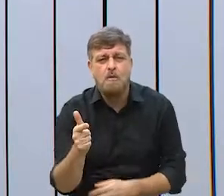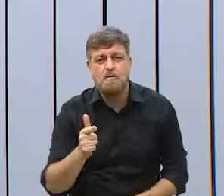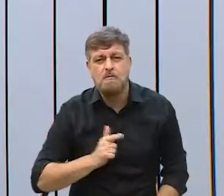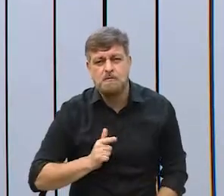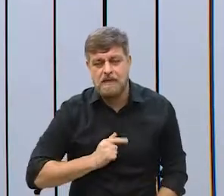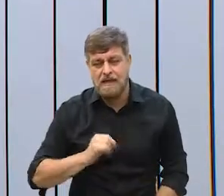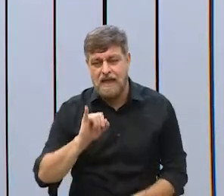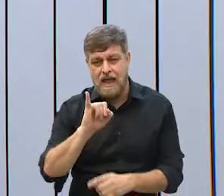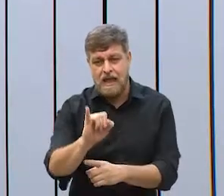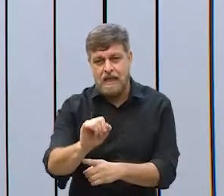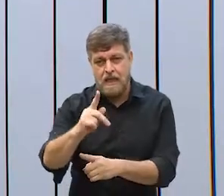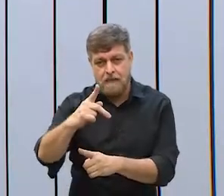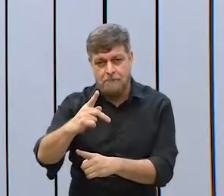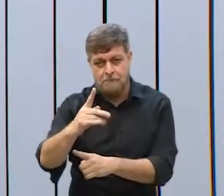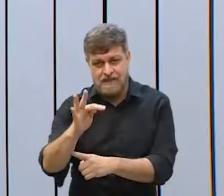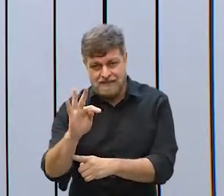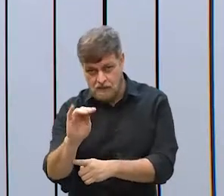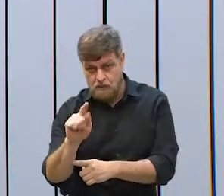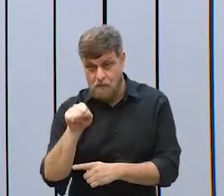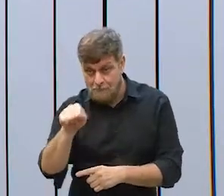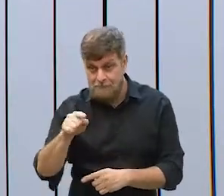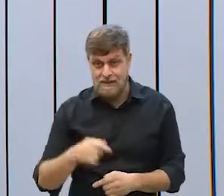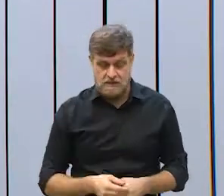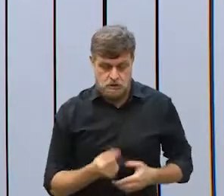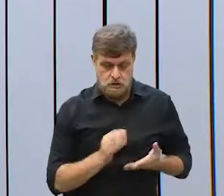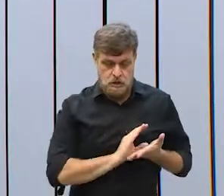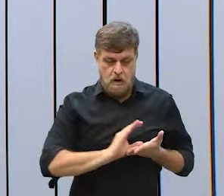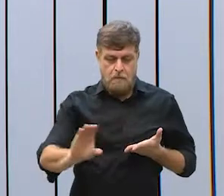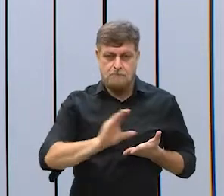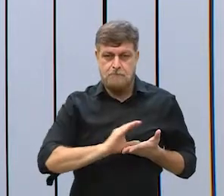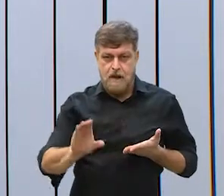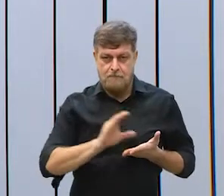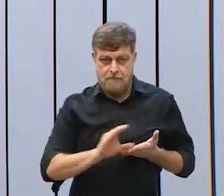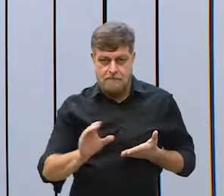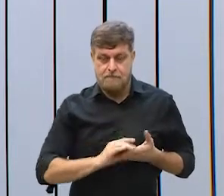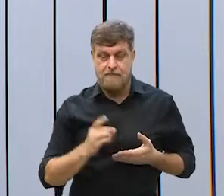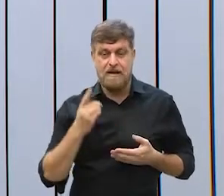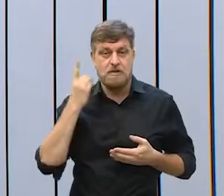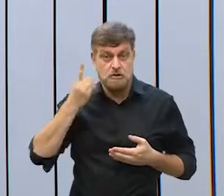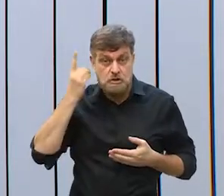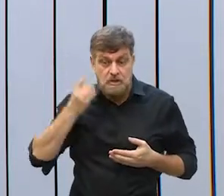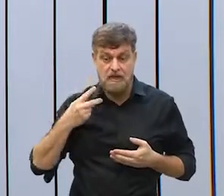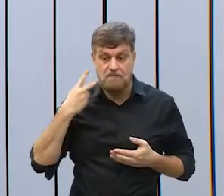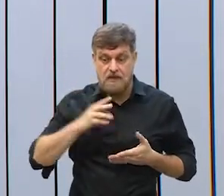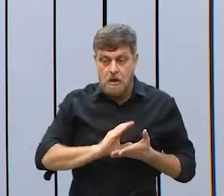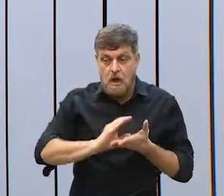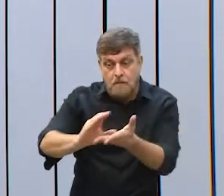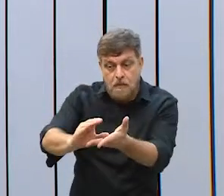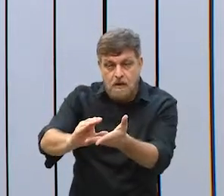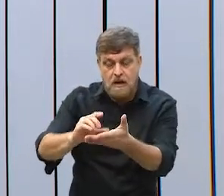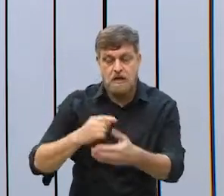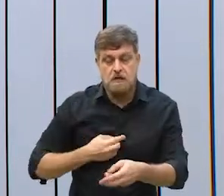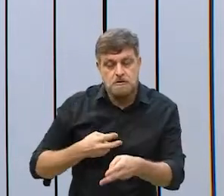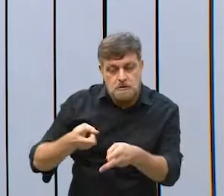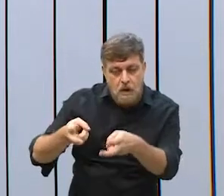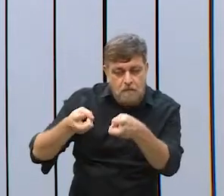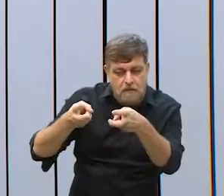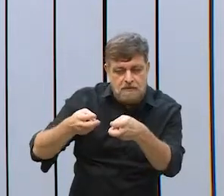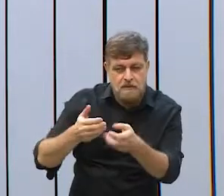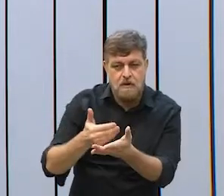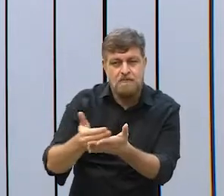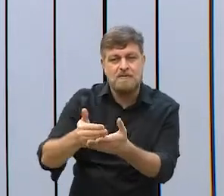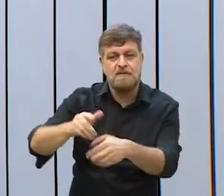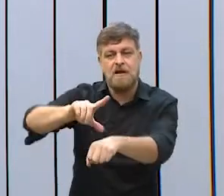de IPTU. Mas ITAC e verbas parlamentares. Então, aí a gente começa a ver que nós estamos muito